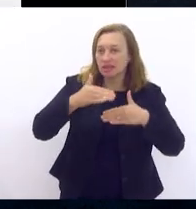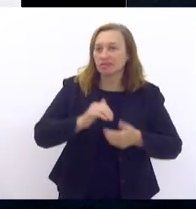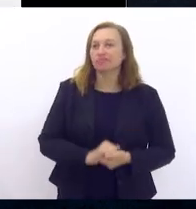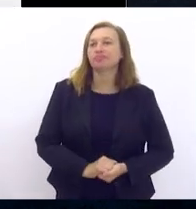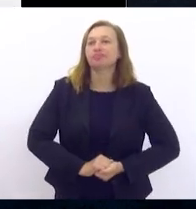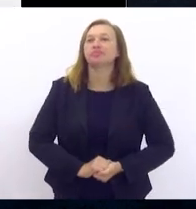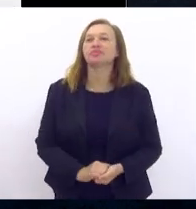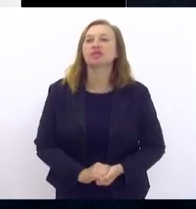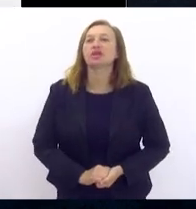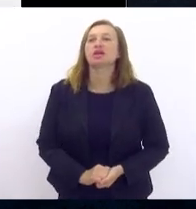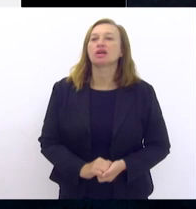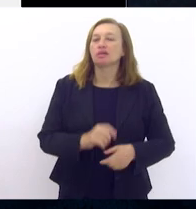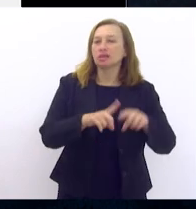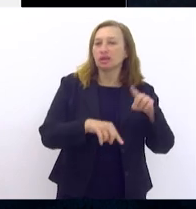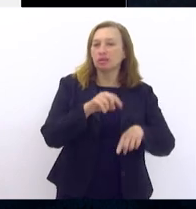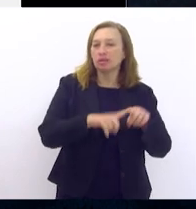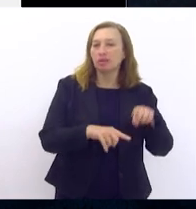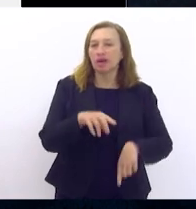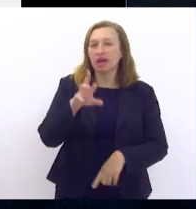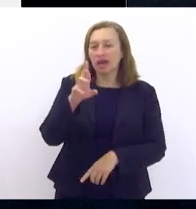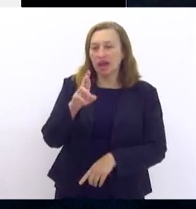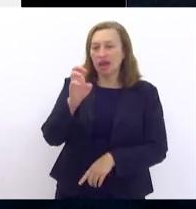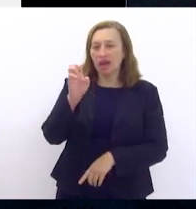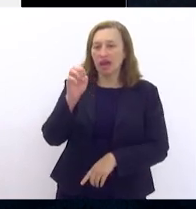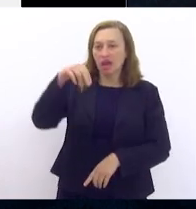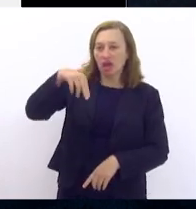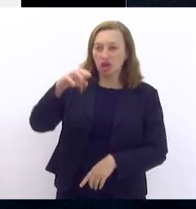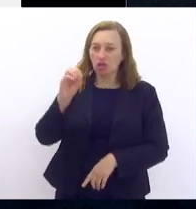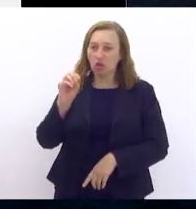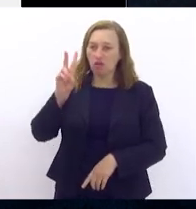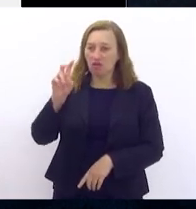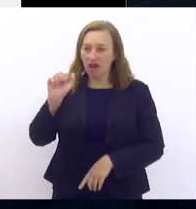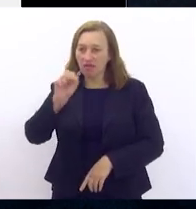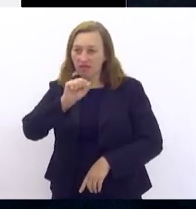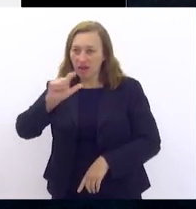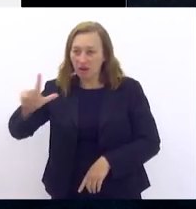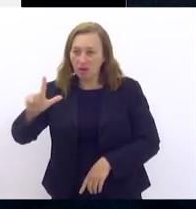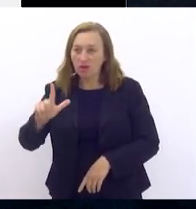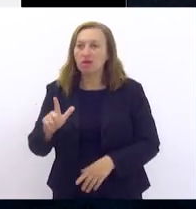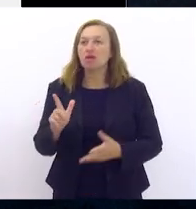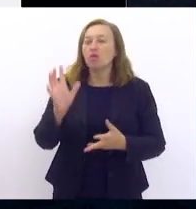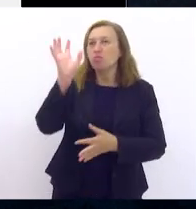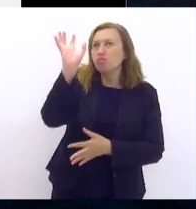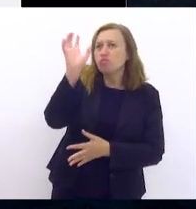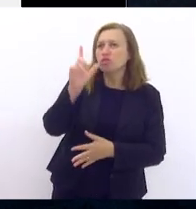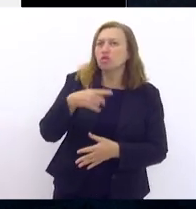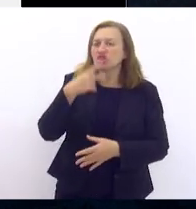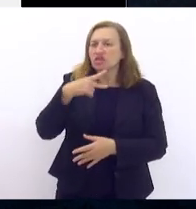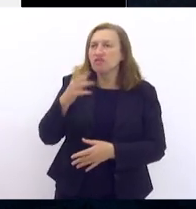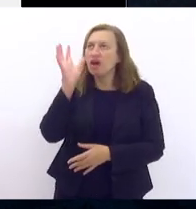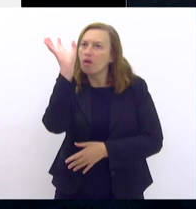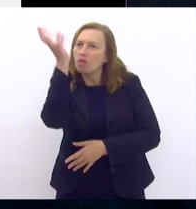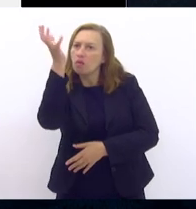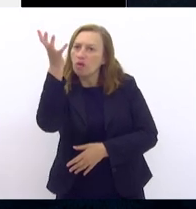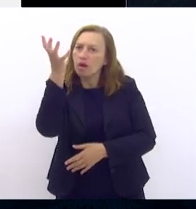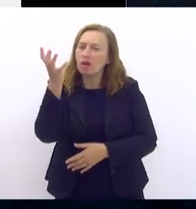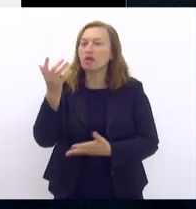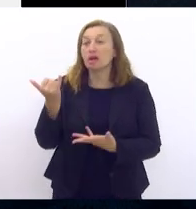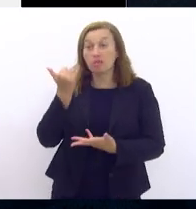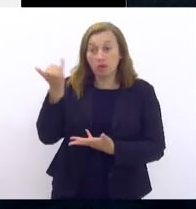tanto em matéria-prima renovável isso é importante porque quando a gente fala de mudanças climáticas a gente endereça esse ponto